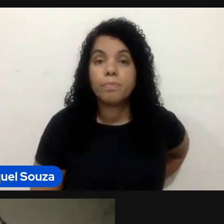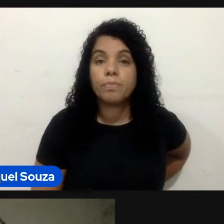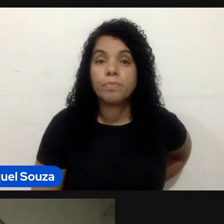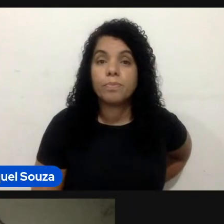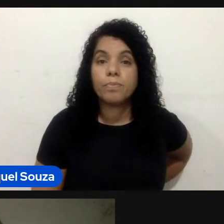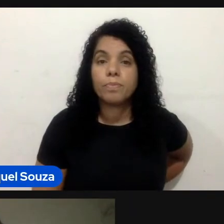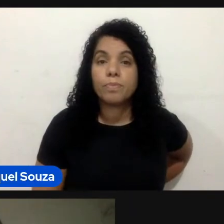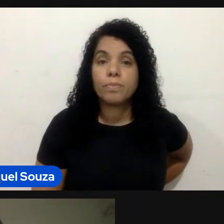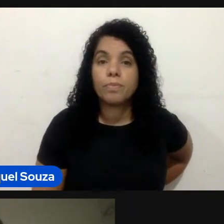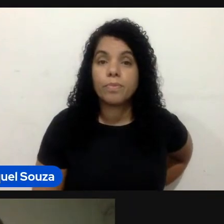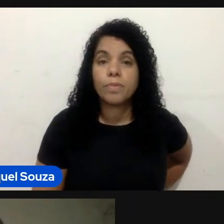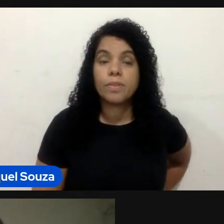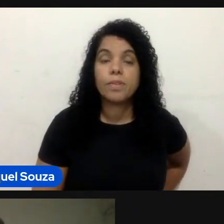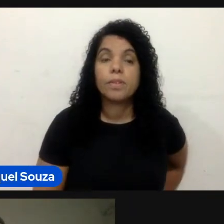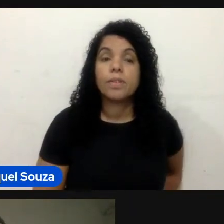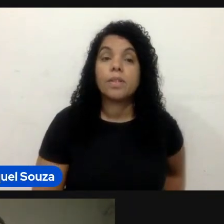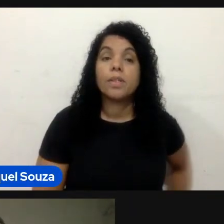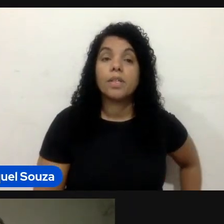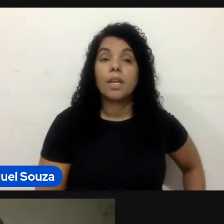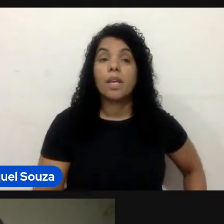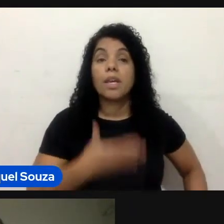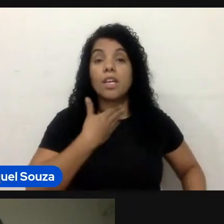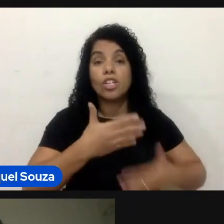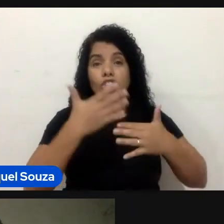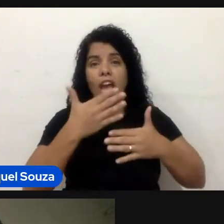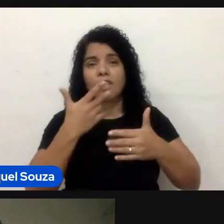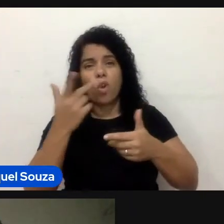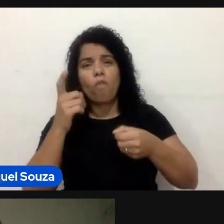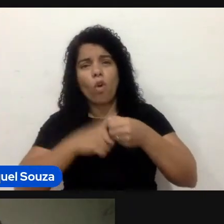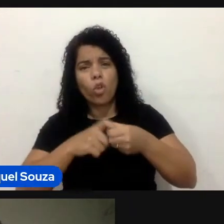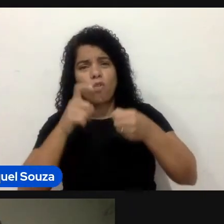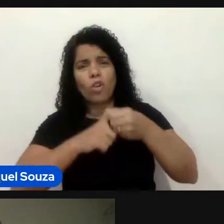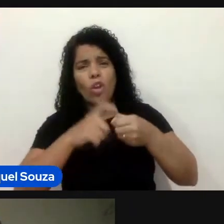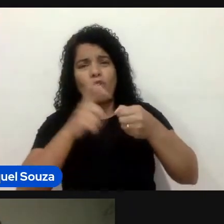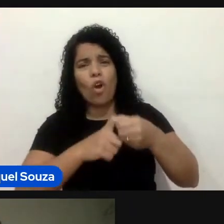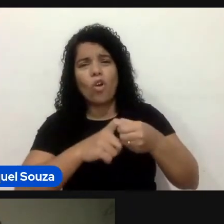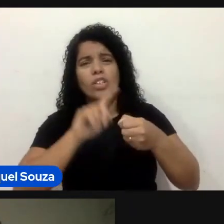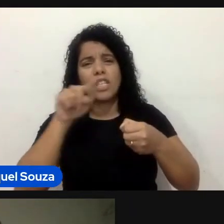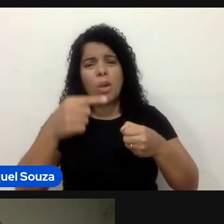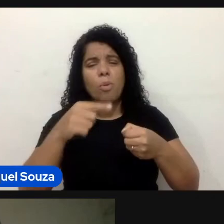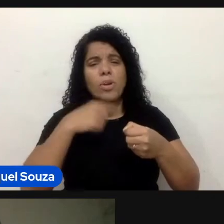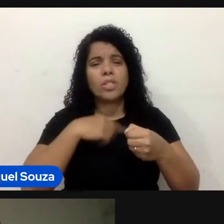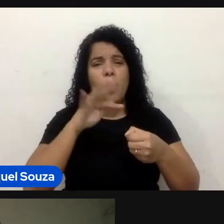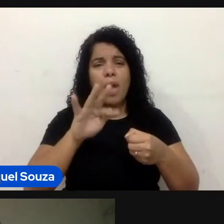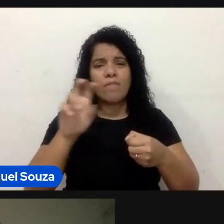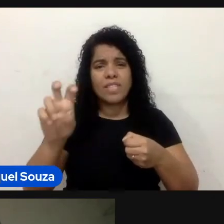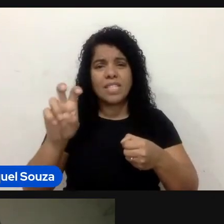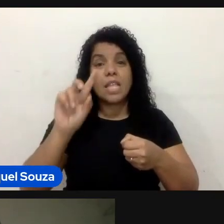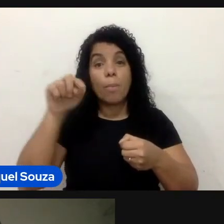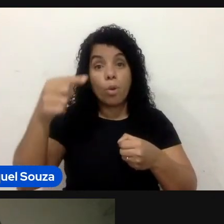Peraí. Que no chat o pessoal está falando voltou, depois que deu F5.